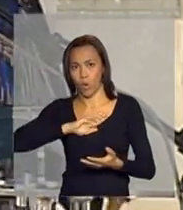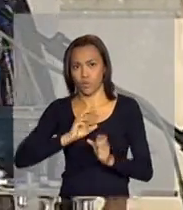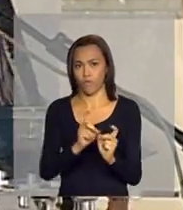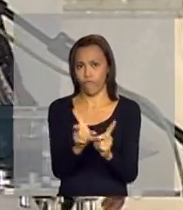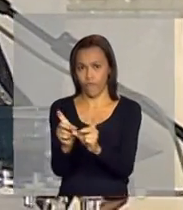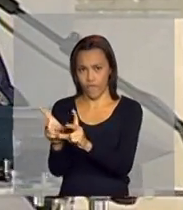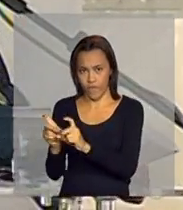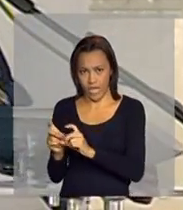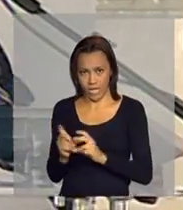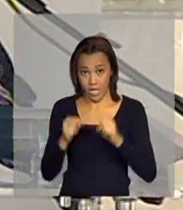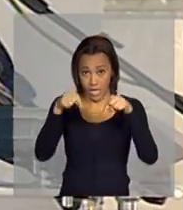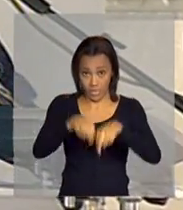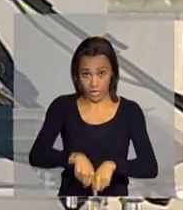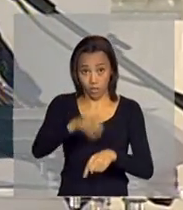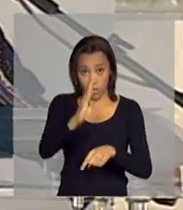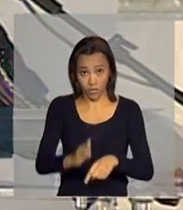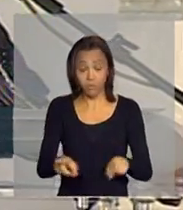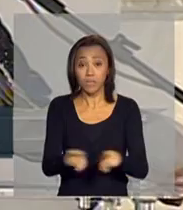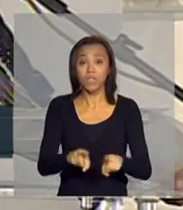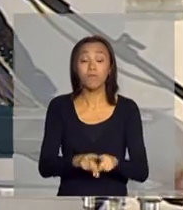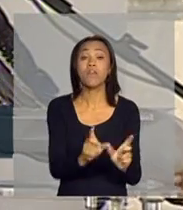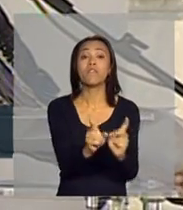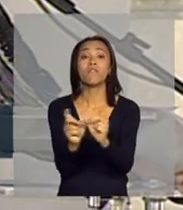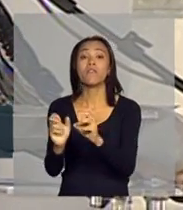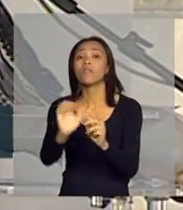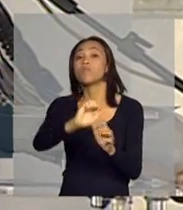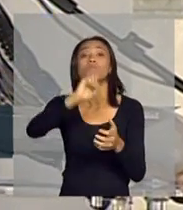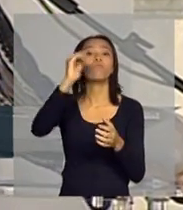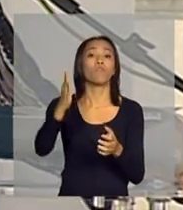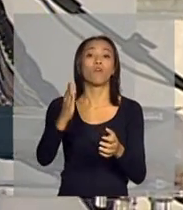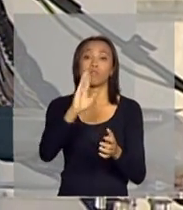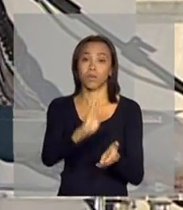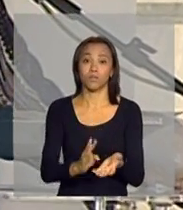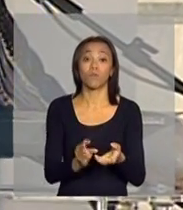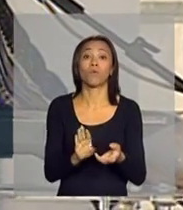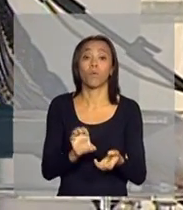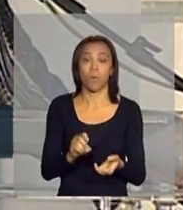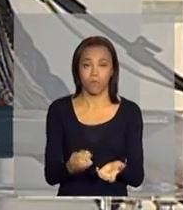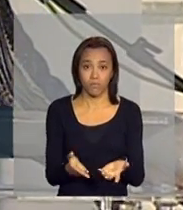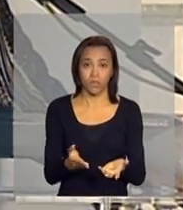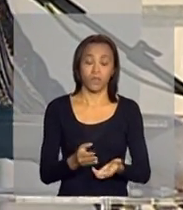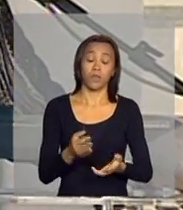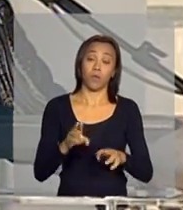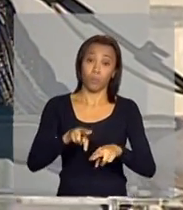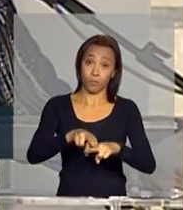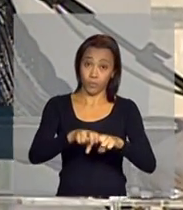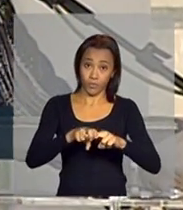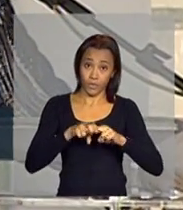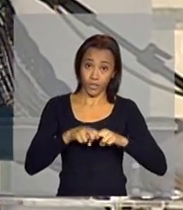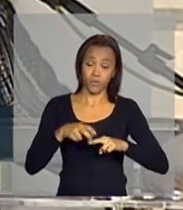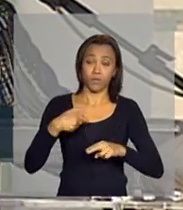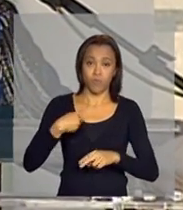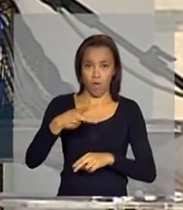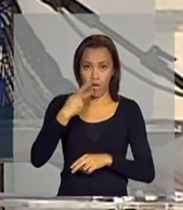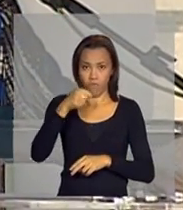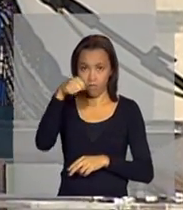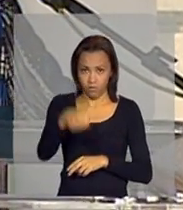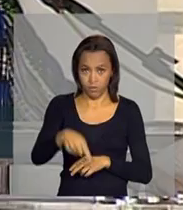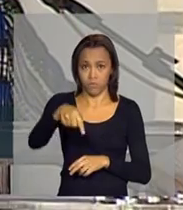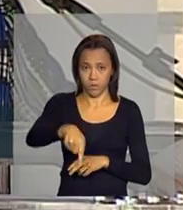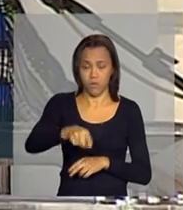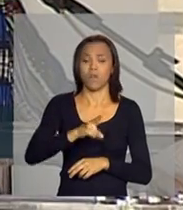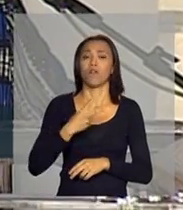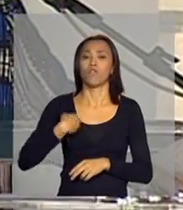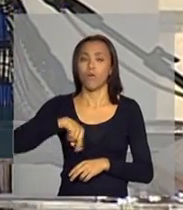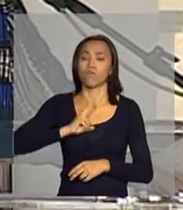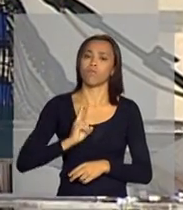mercado doméstico como para o mercado internacional. E, por isso, eu reitero mais uma vez,